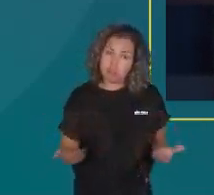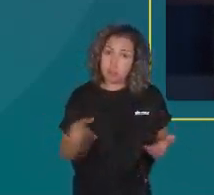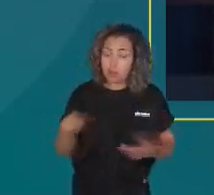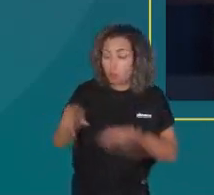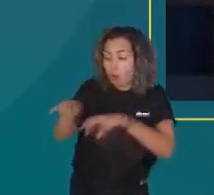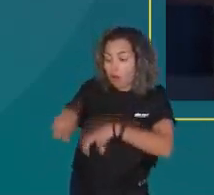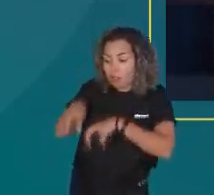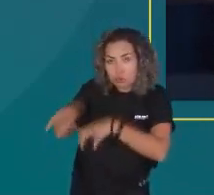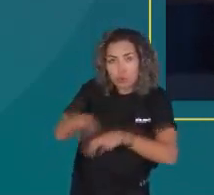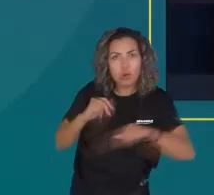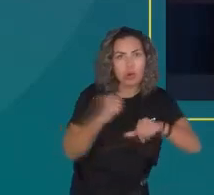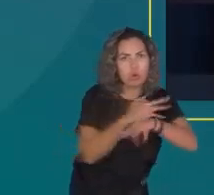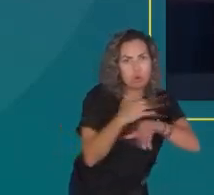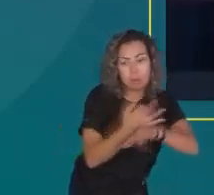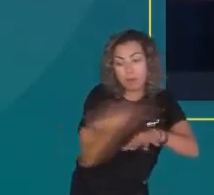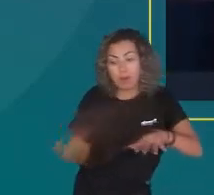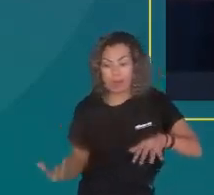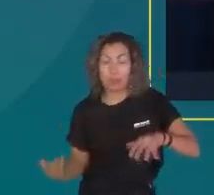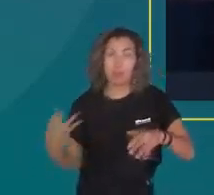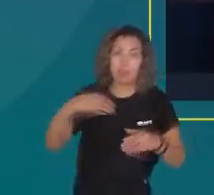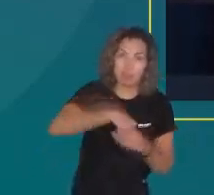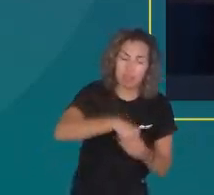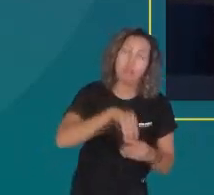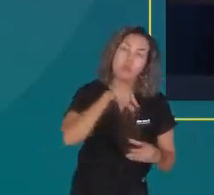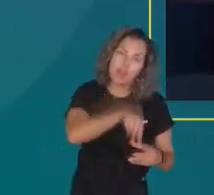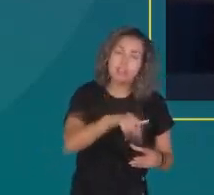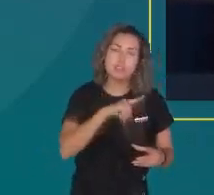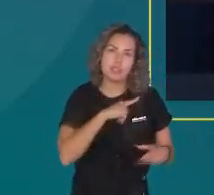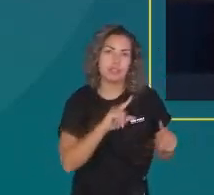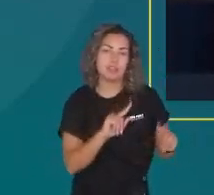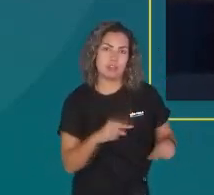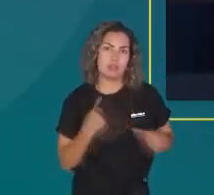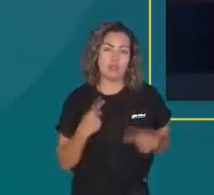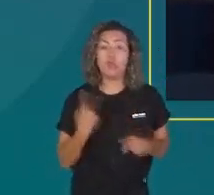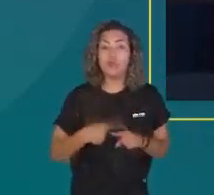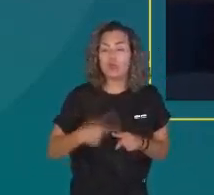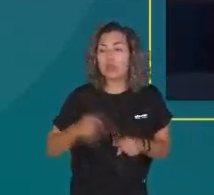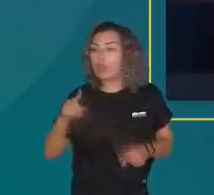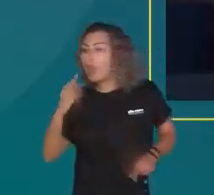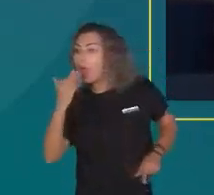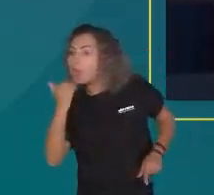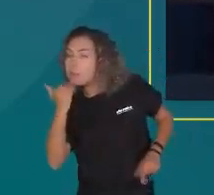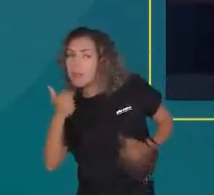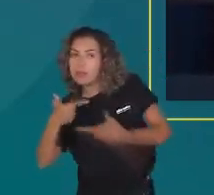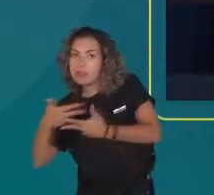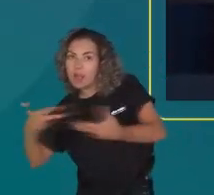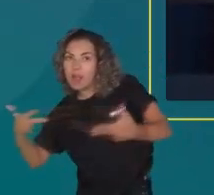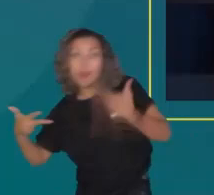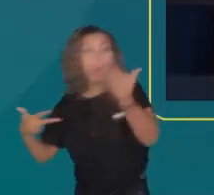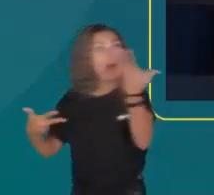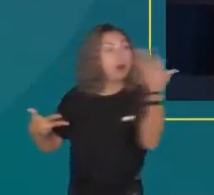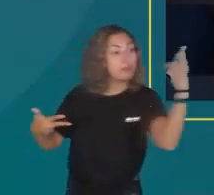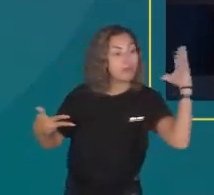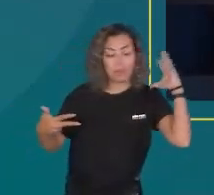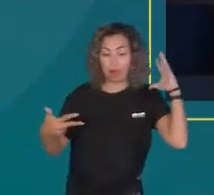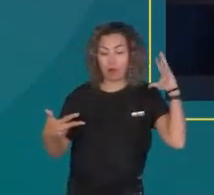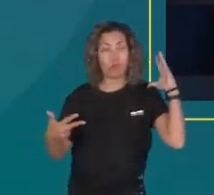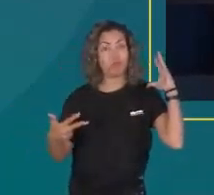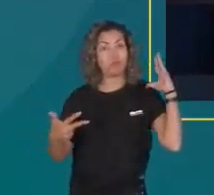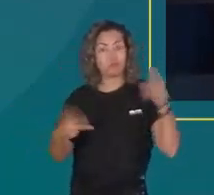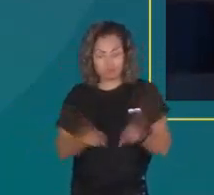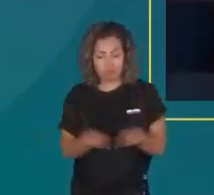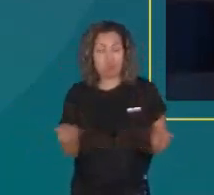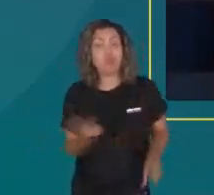agricultura urbana, um desafio onde junta a pauta alimentar e a pauta ambiental, onde nós temos um projeto chamado